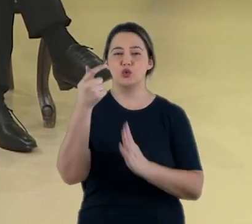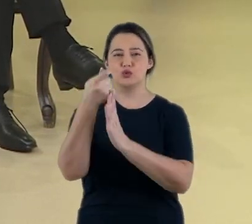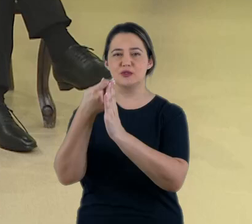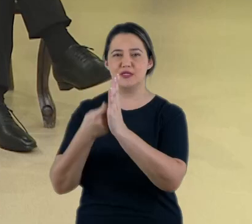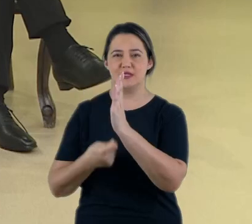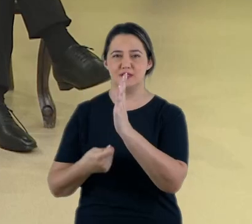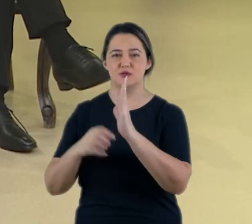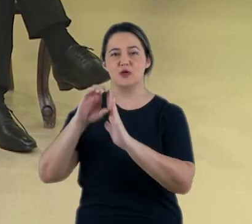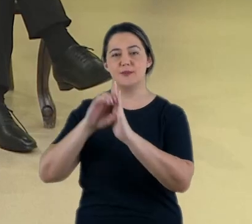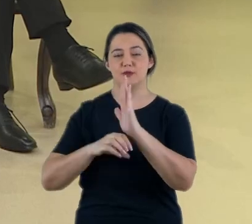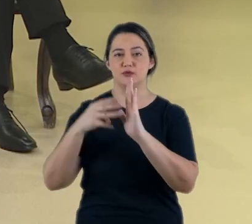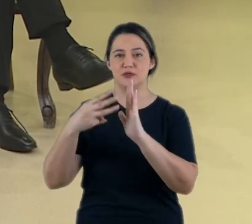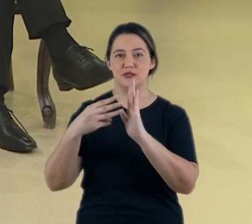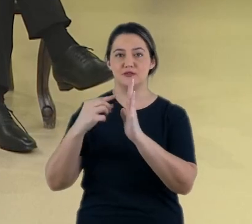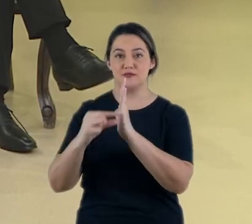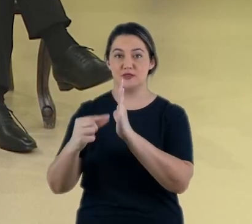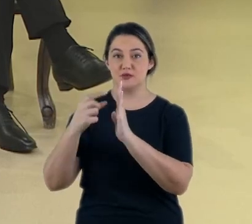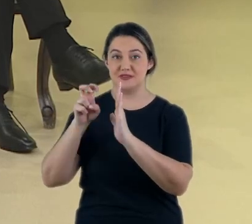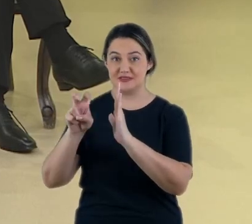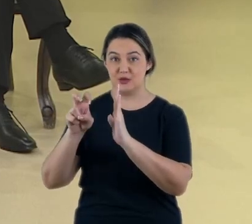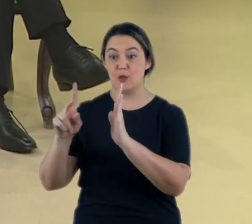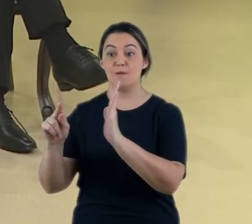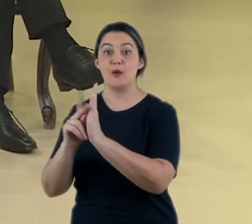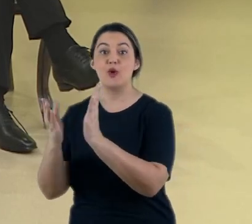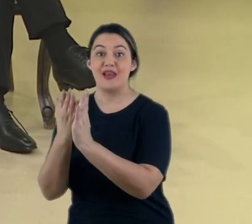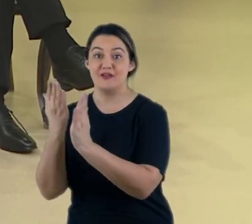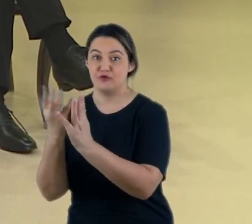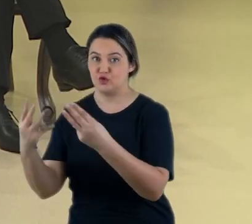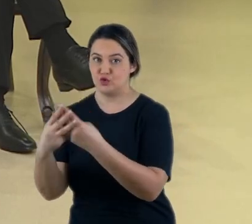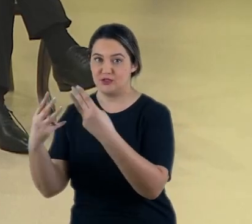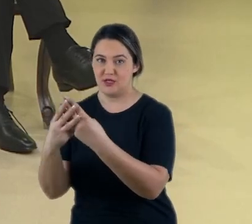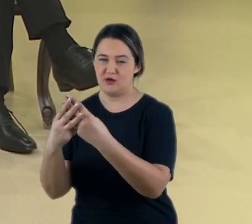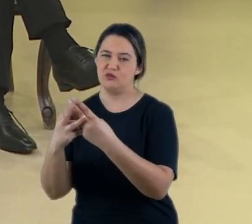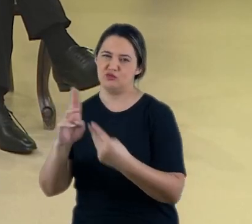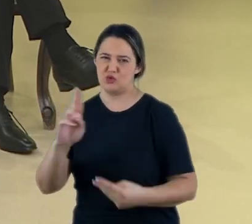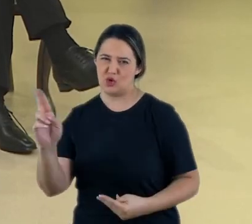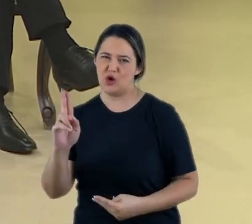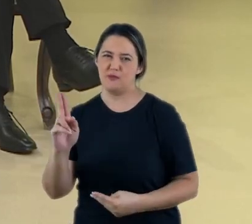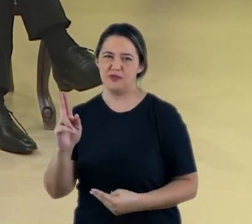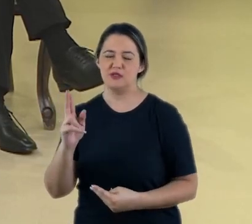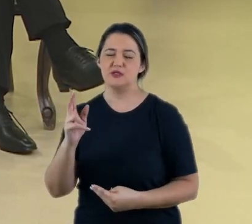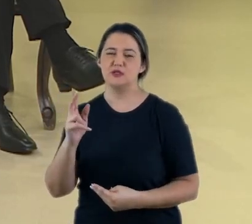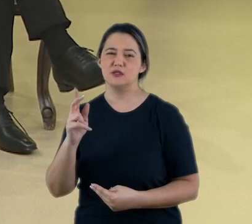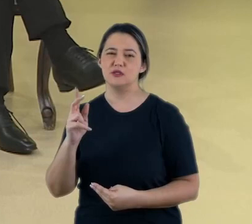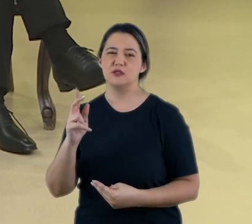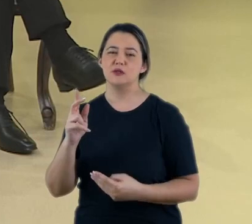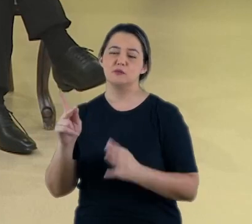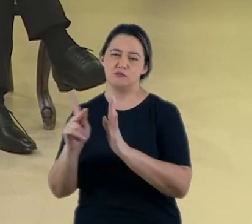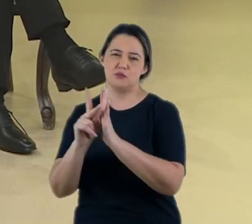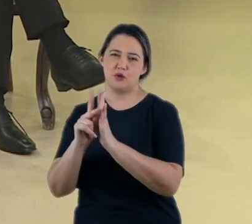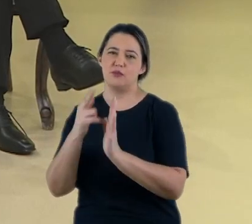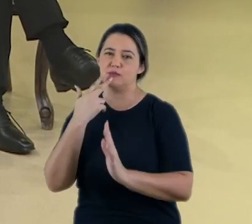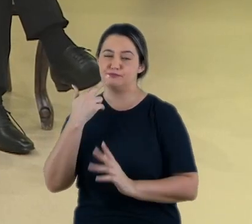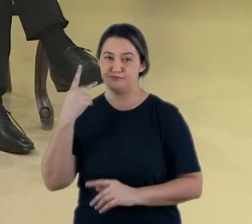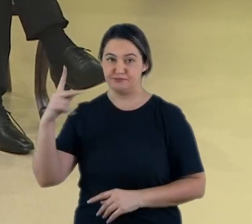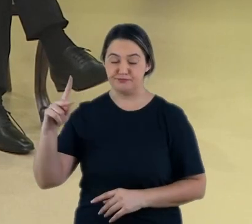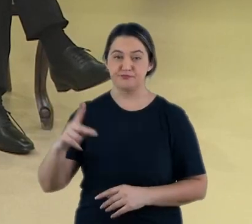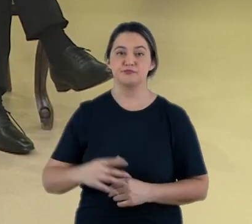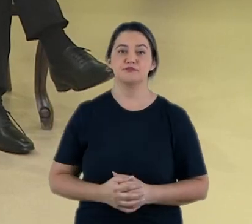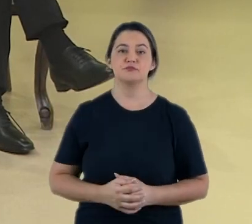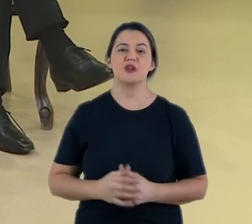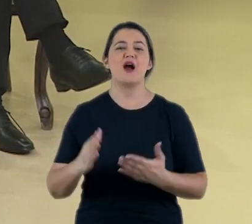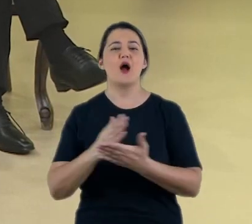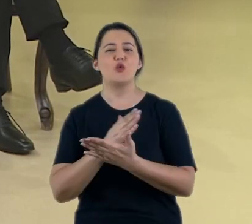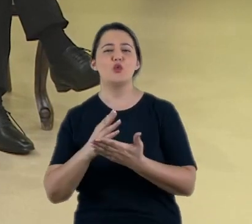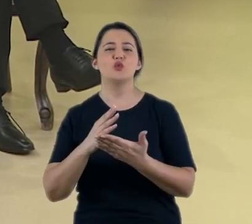no capítulo 13, verso 5, e também no Melquitá de Rebi Ismael, e também em alguns Midrashim, isso é, em